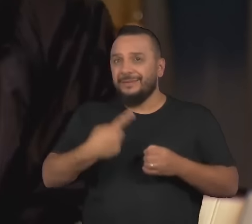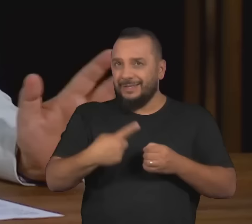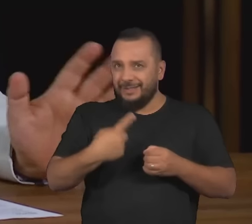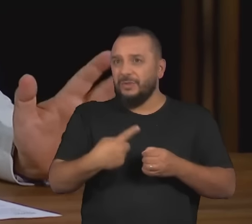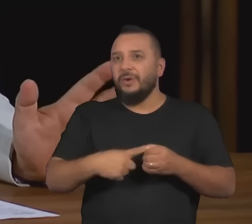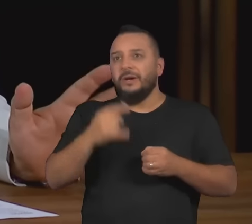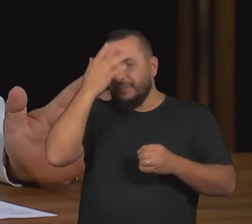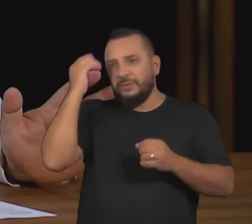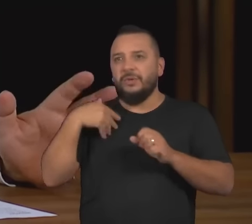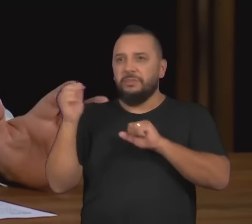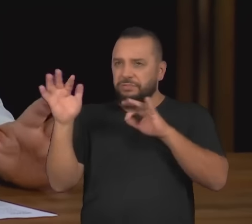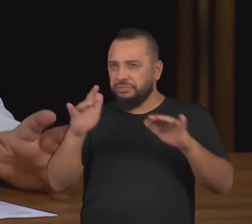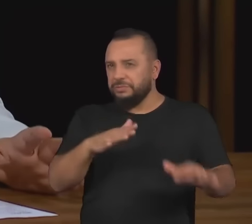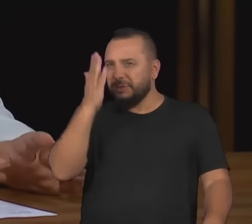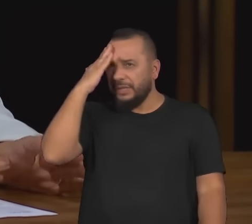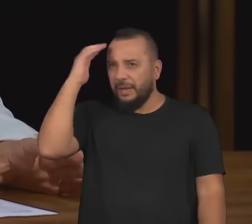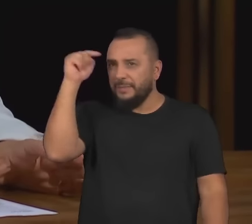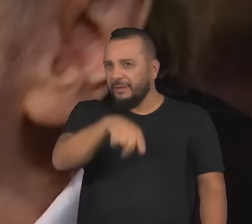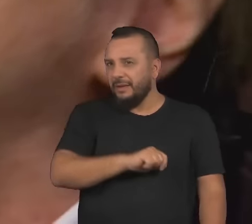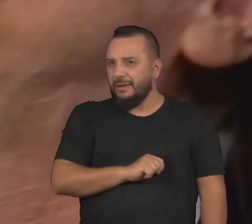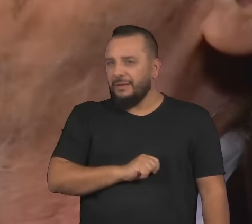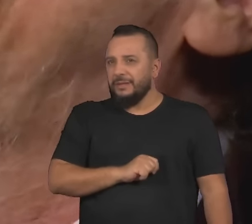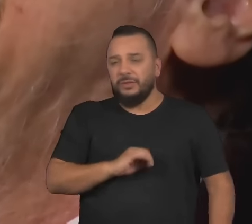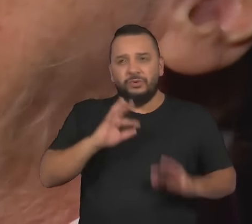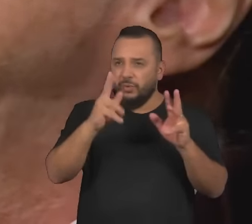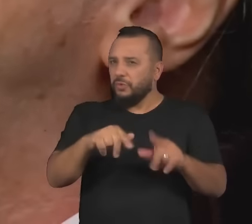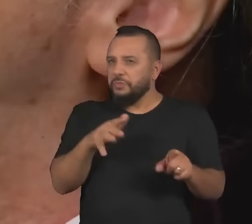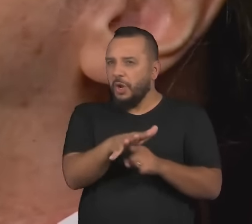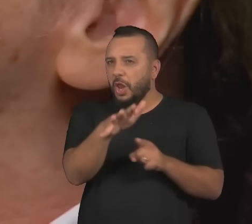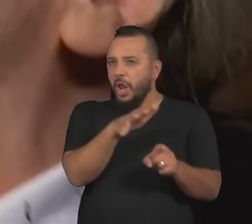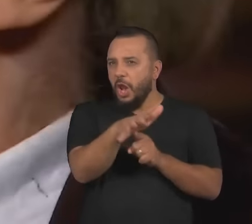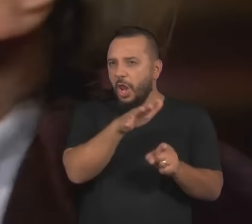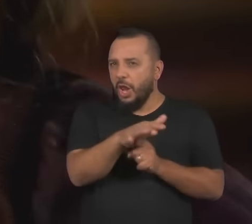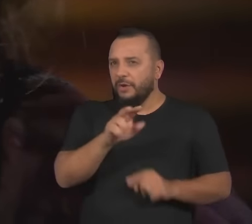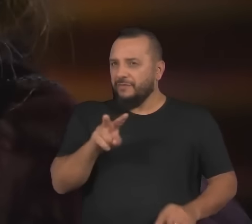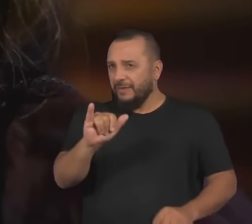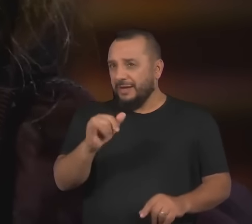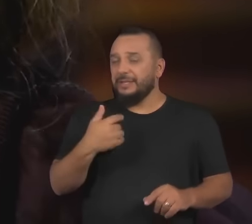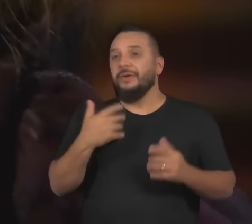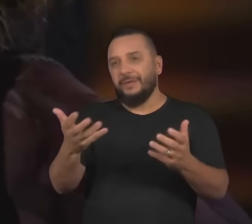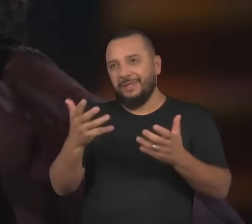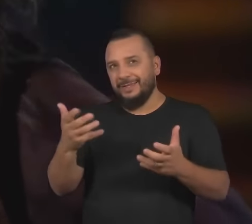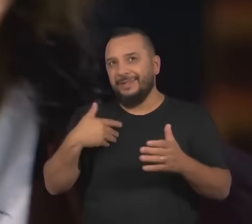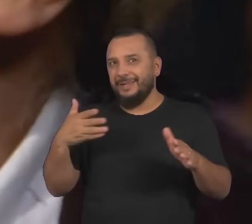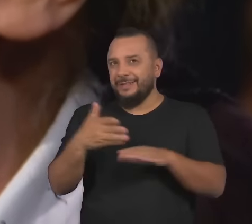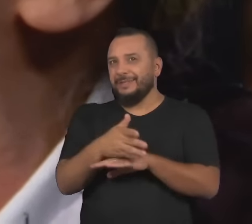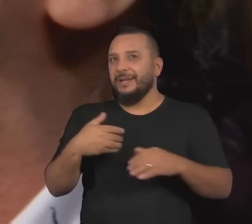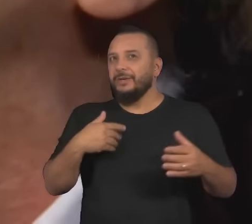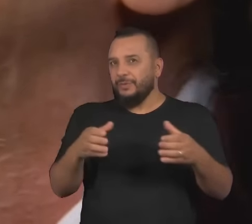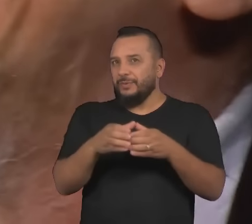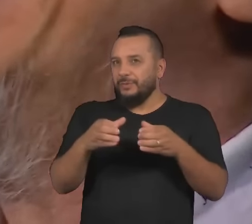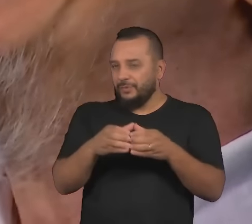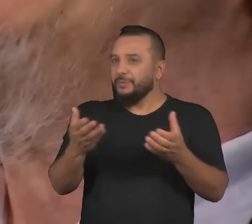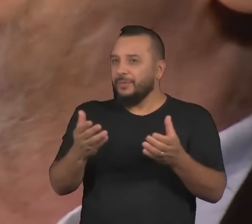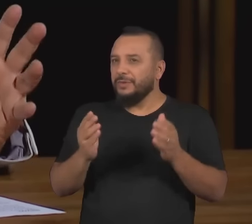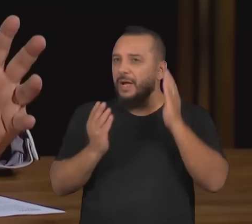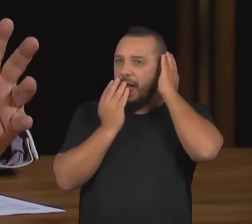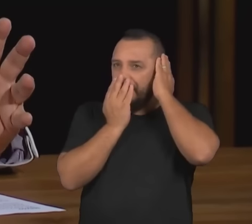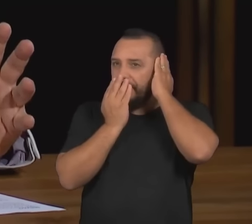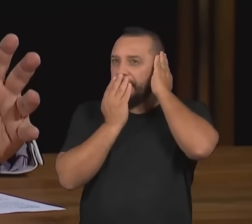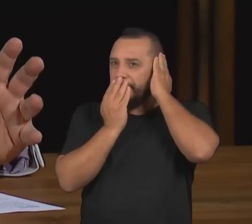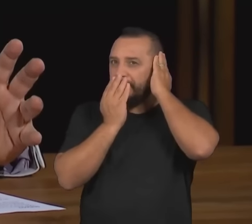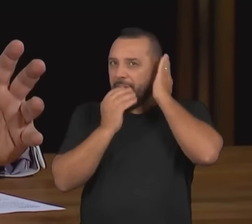vão saber quem não é. Não tem jeito, vai todo mundo saber. Então, eu sabia disso. Eu tinha consciência disso. Você sabia que você precisava